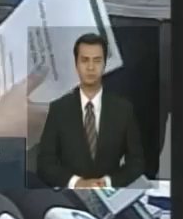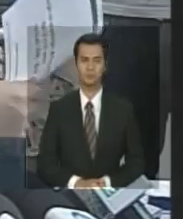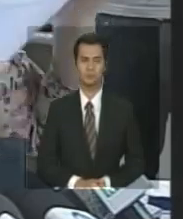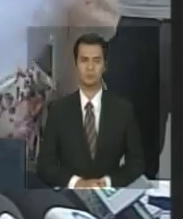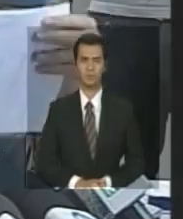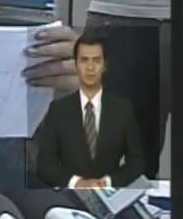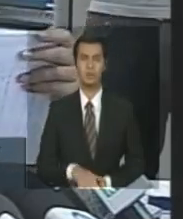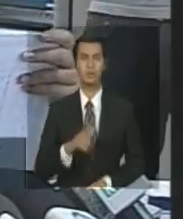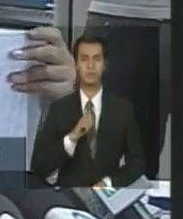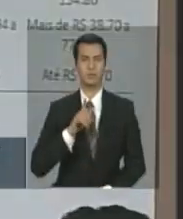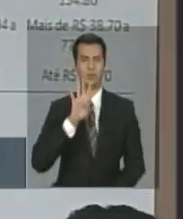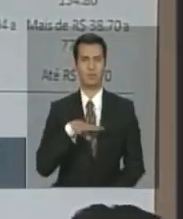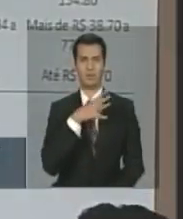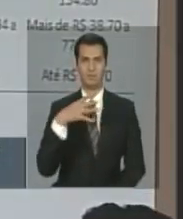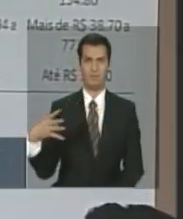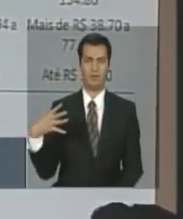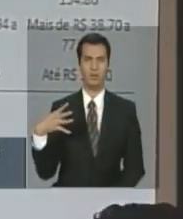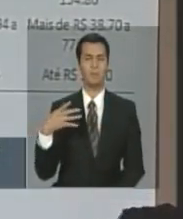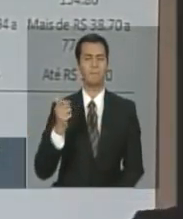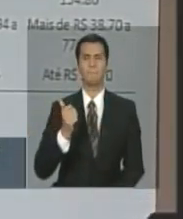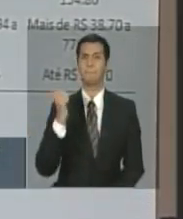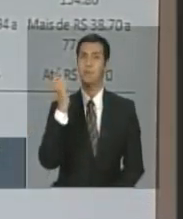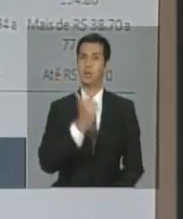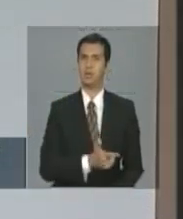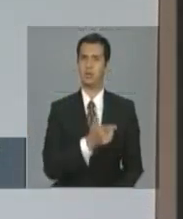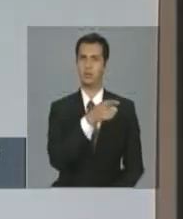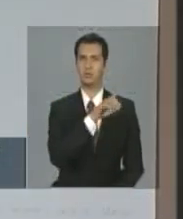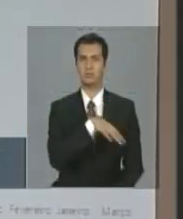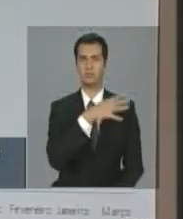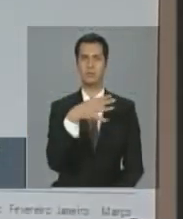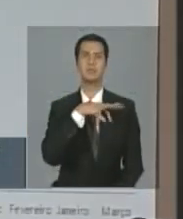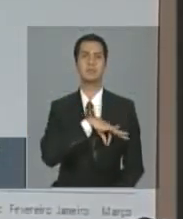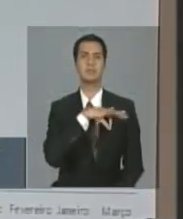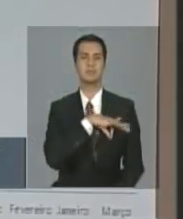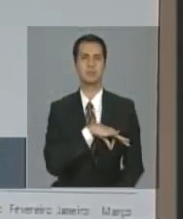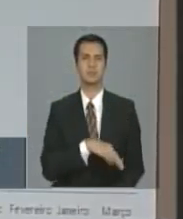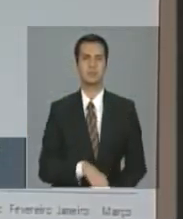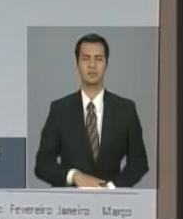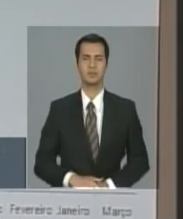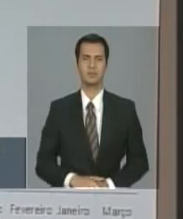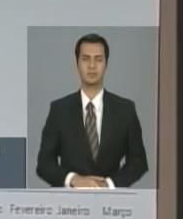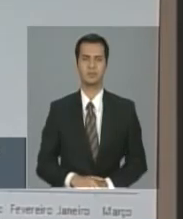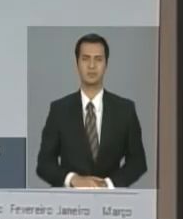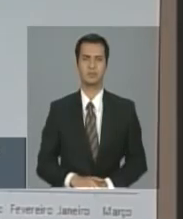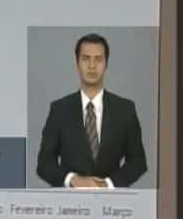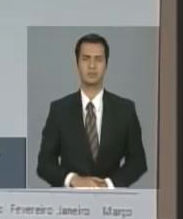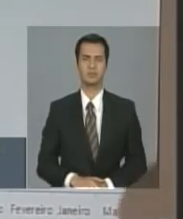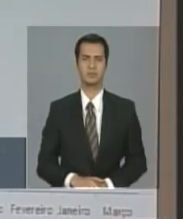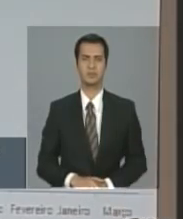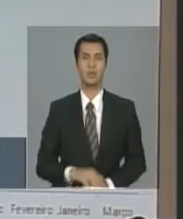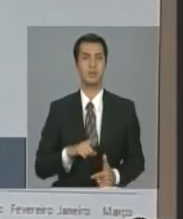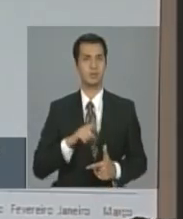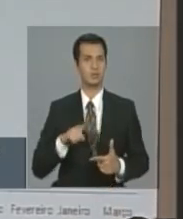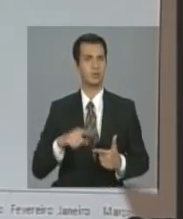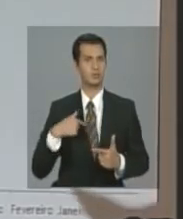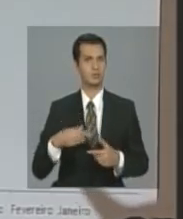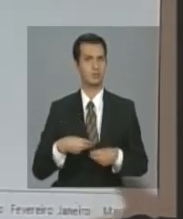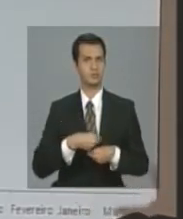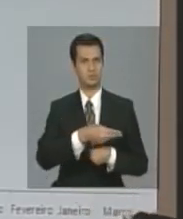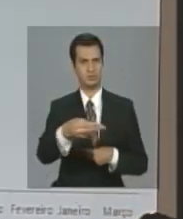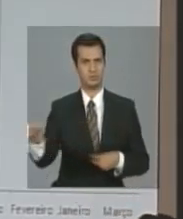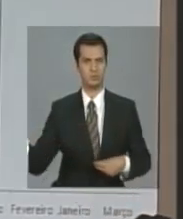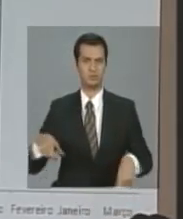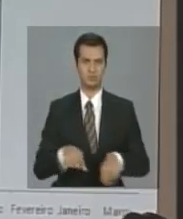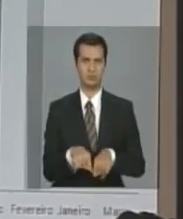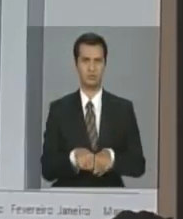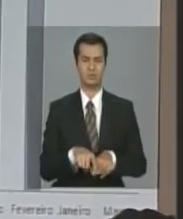acho que é melhor do que essa do salário mínimo. Mostra a tabela do salário mínimo, mas eu vou mostrar a minha aqui. depois eu vou passar para vocês. Okay, essa é a